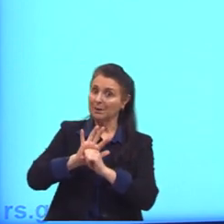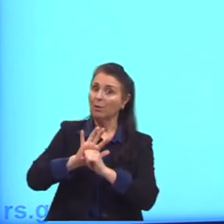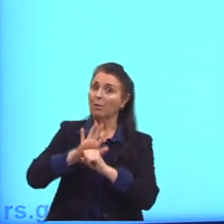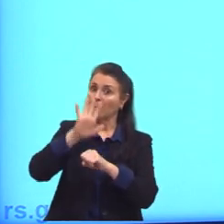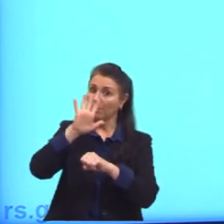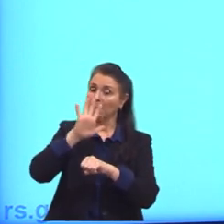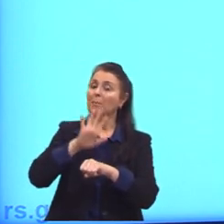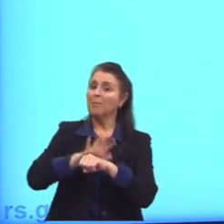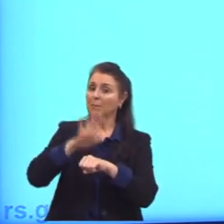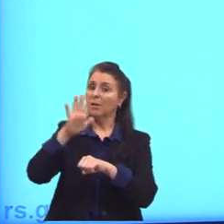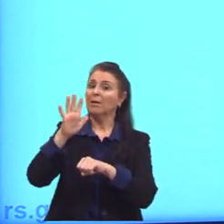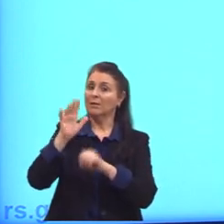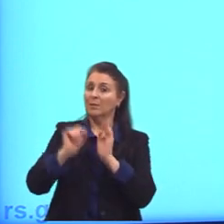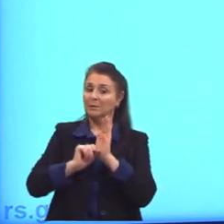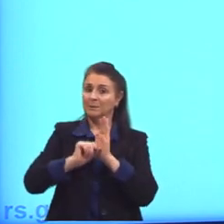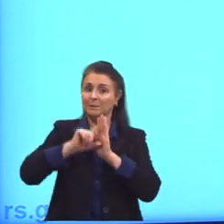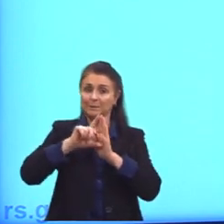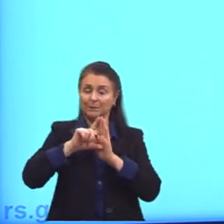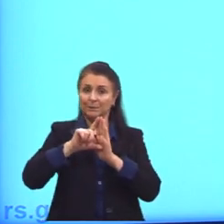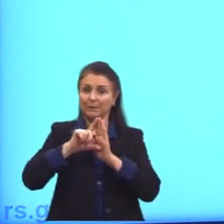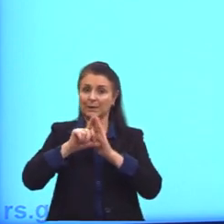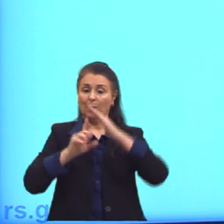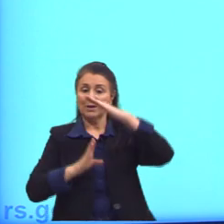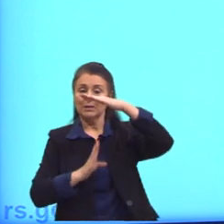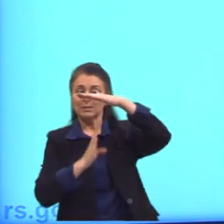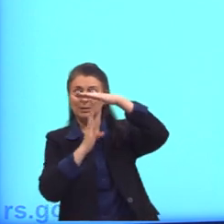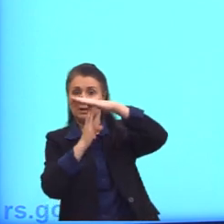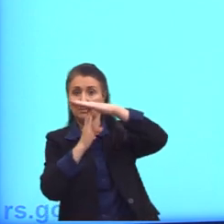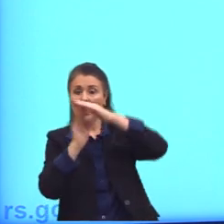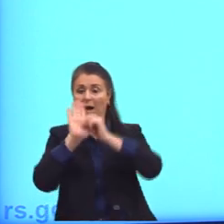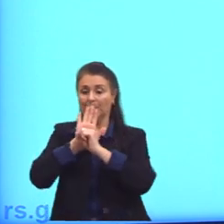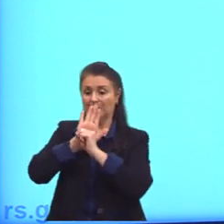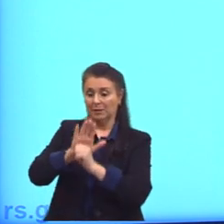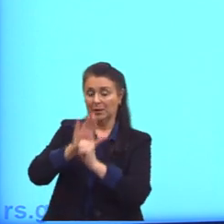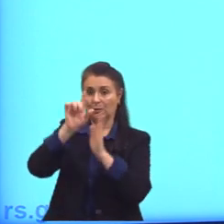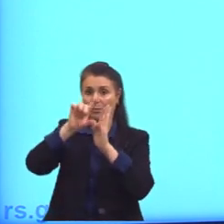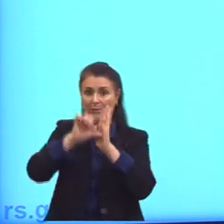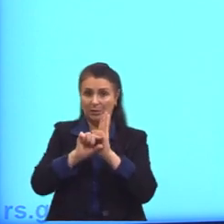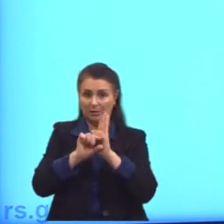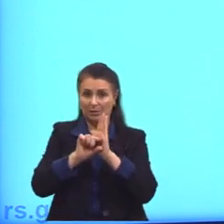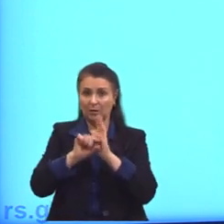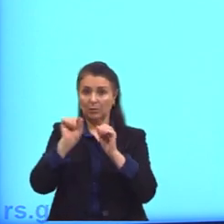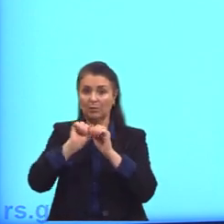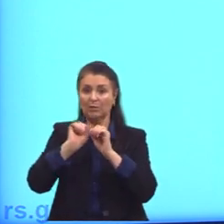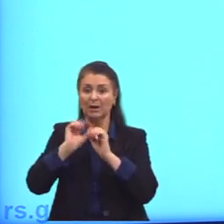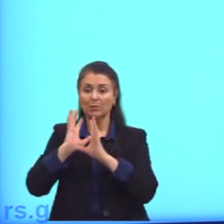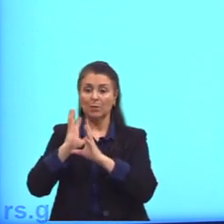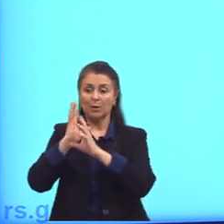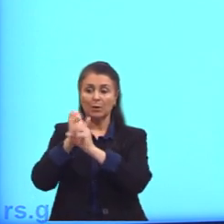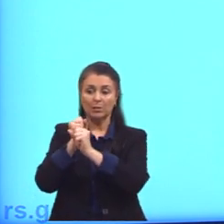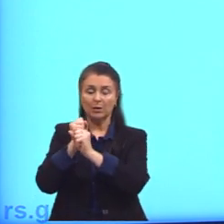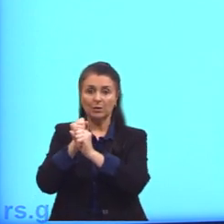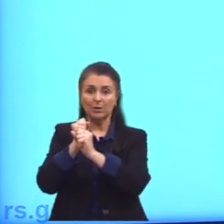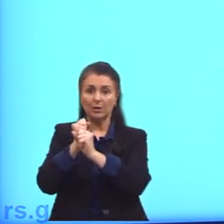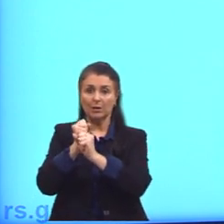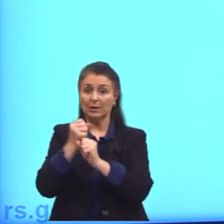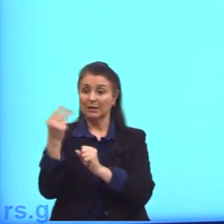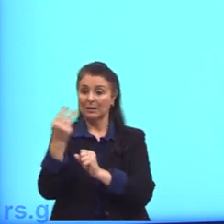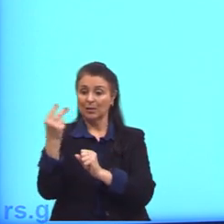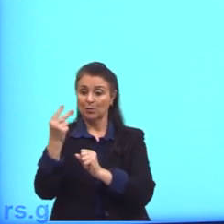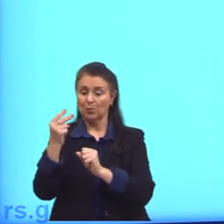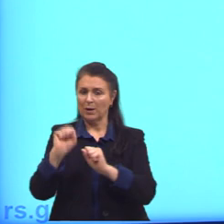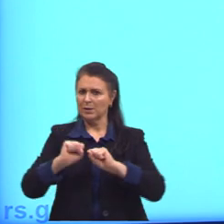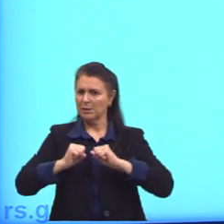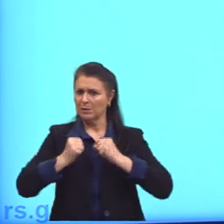nessa parte de baixo aqui em cima eu tenho que ir uma pressão menor então quando eu faço a resultante dessas forcinha sakineh